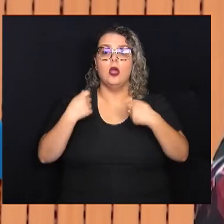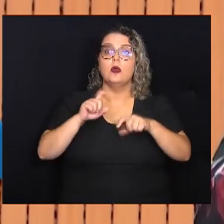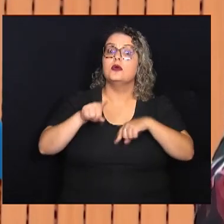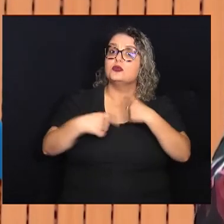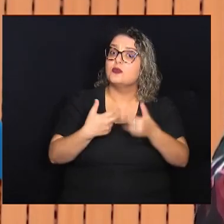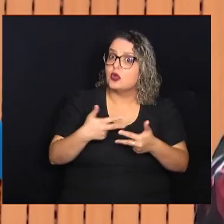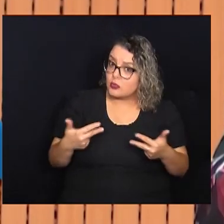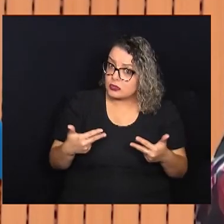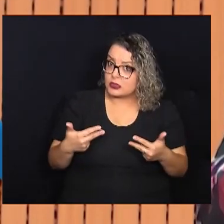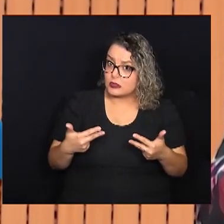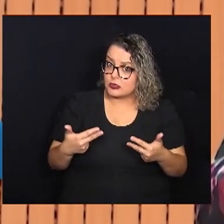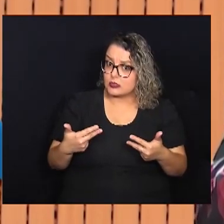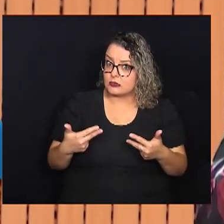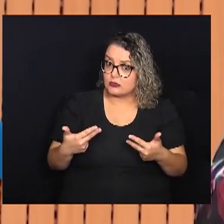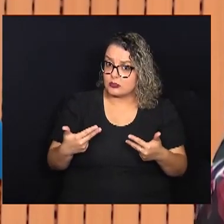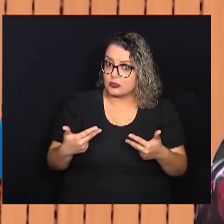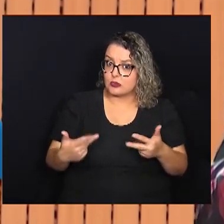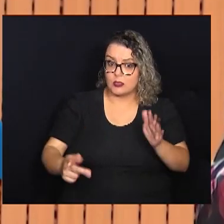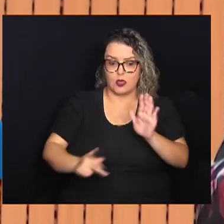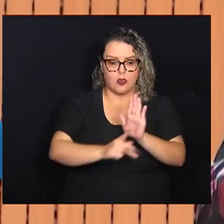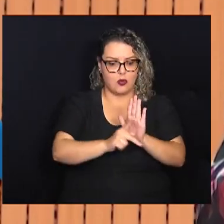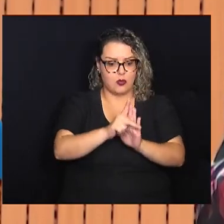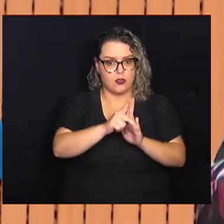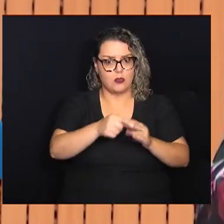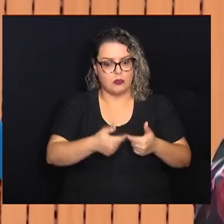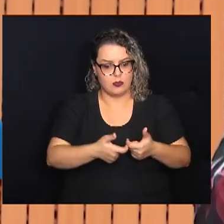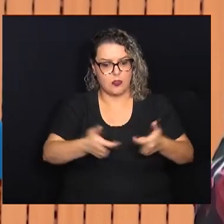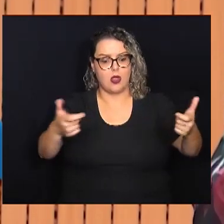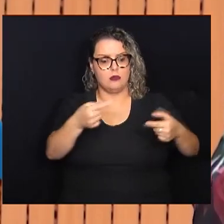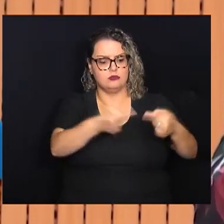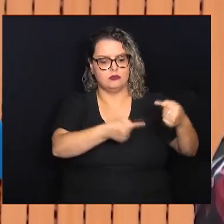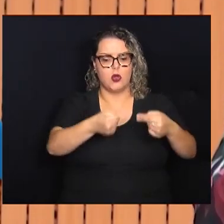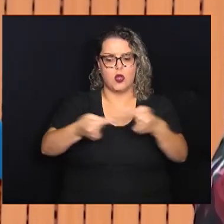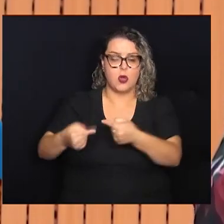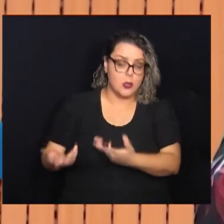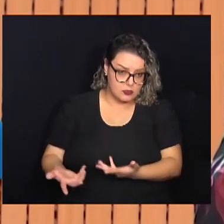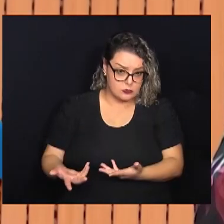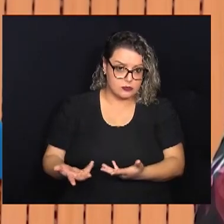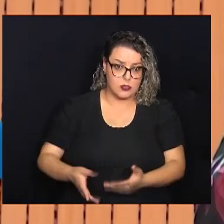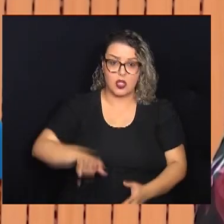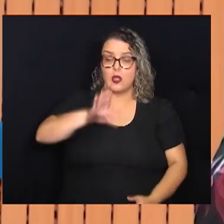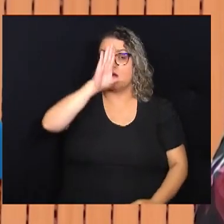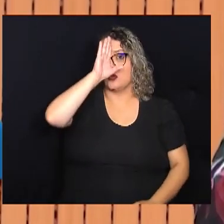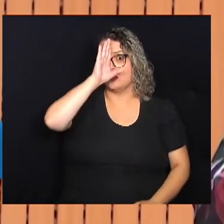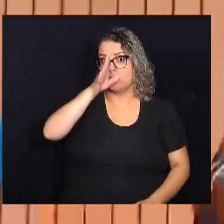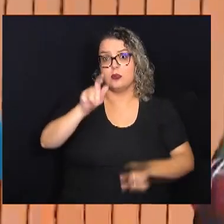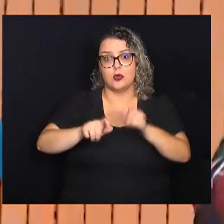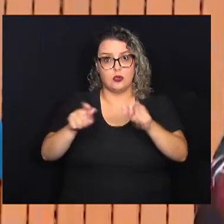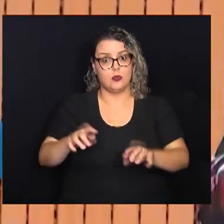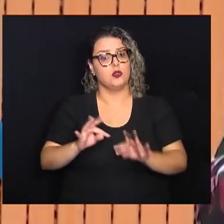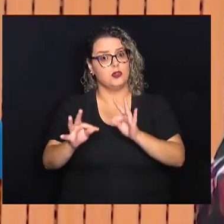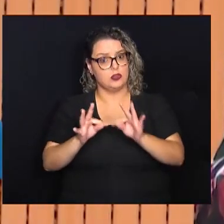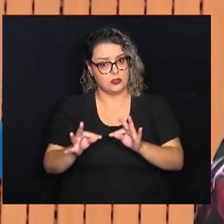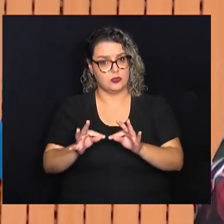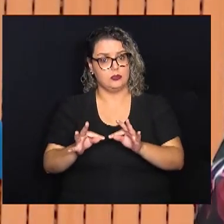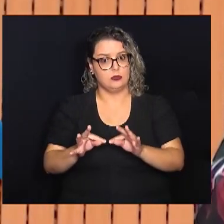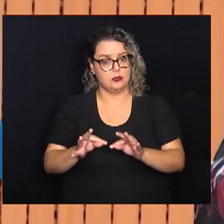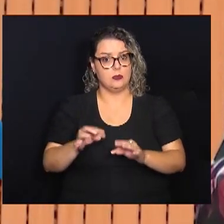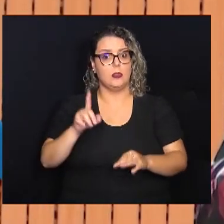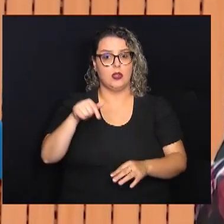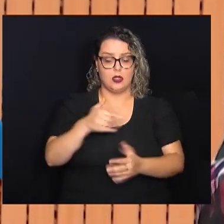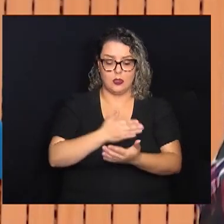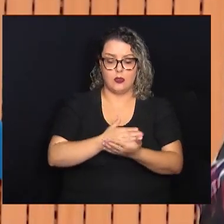coisa, o projeto ser amplamente discutido, principalmente com pessoas técnicas. E isso eu começo